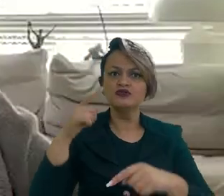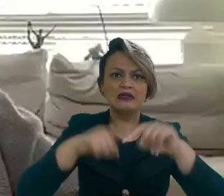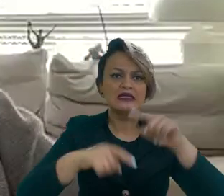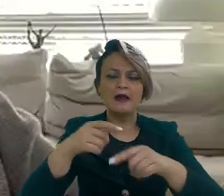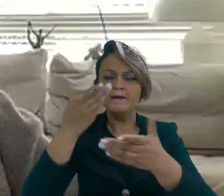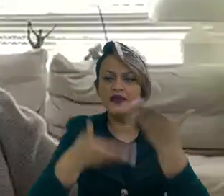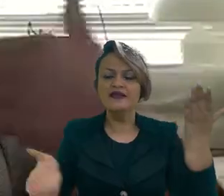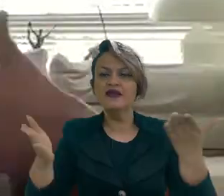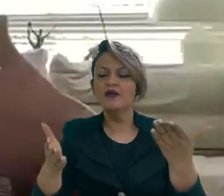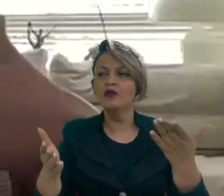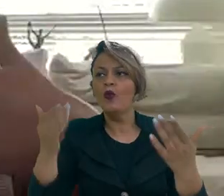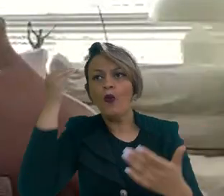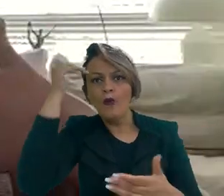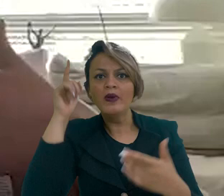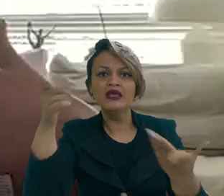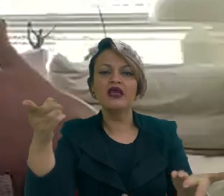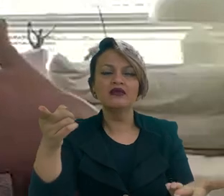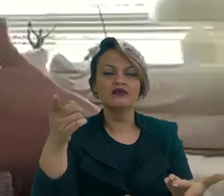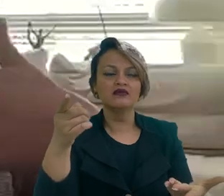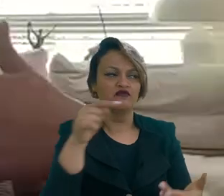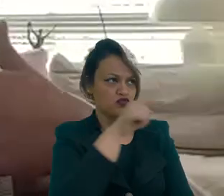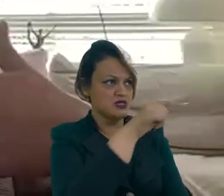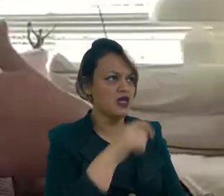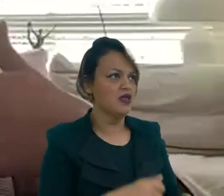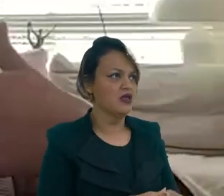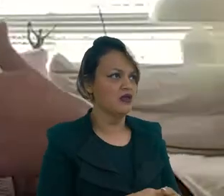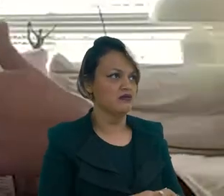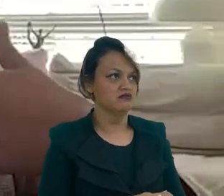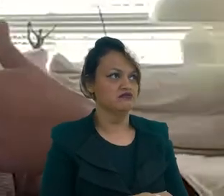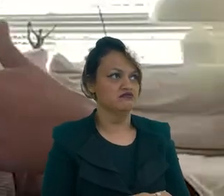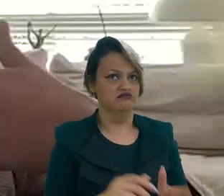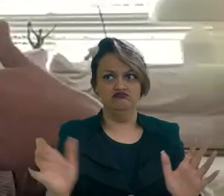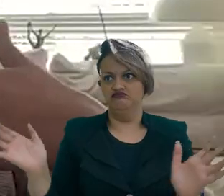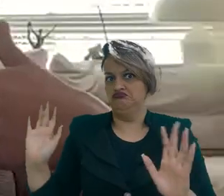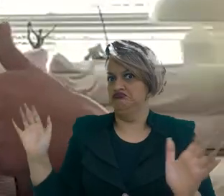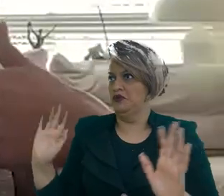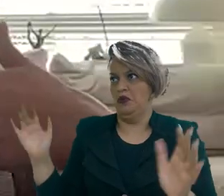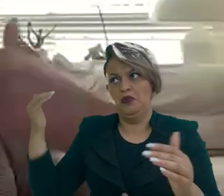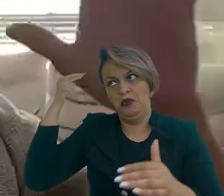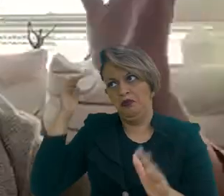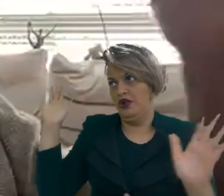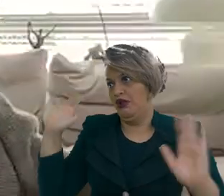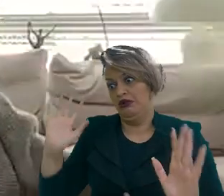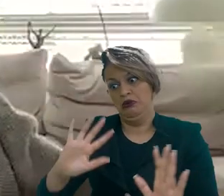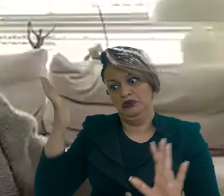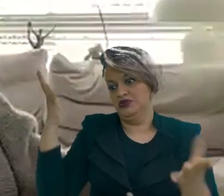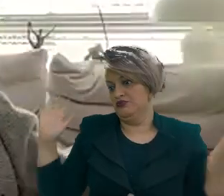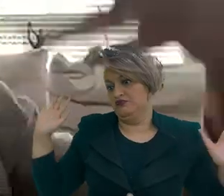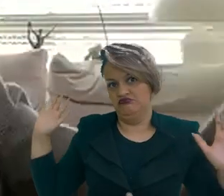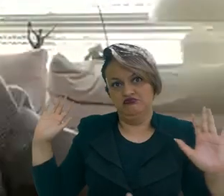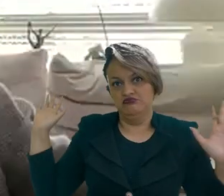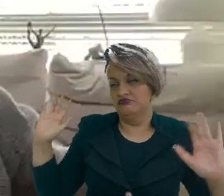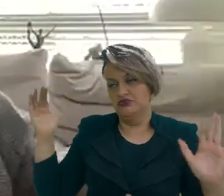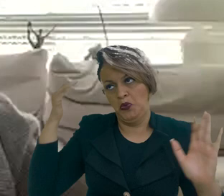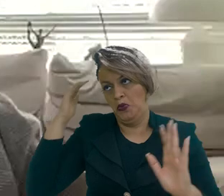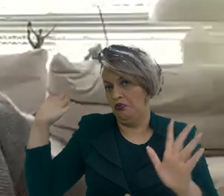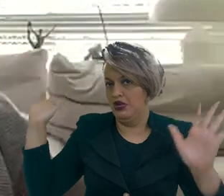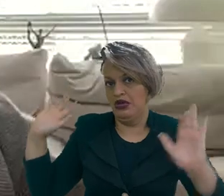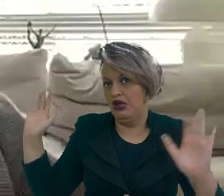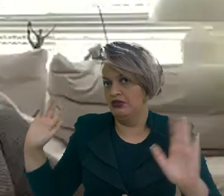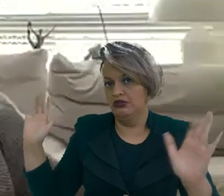vida quem que vai responder pelo café que eu perdi você é transportador responda não eu não tive culpa aconteceu